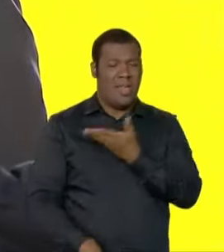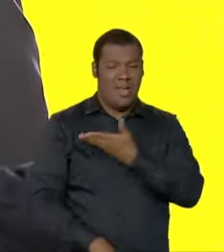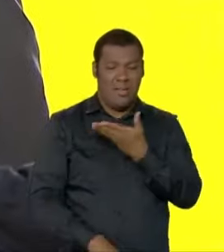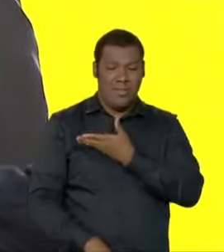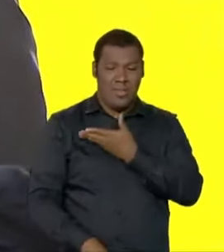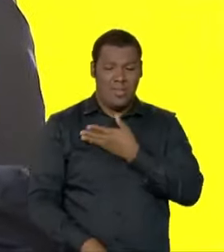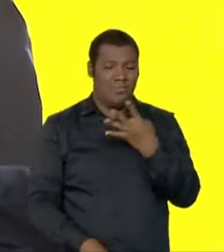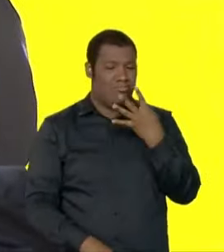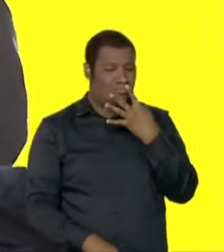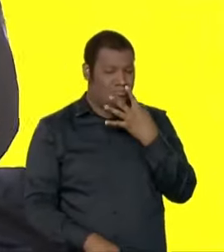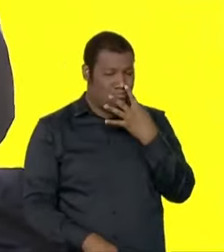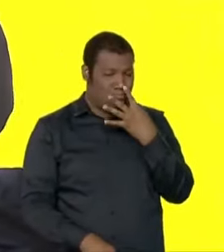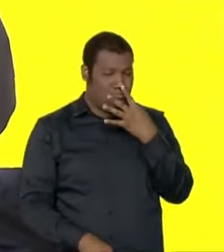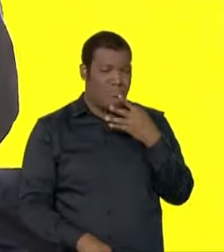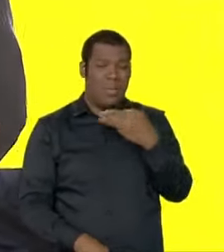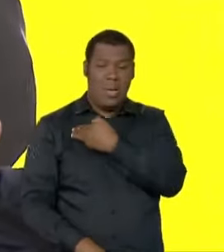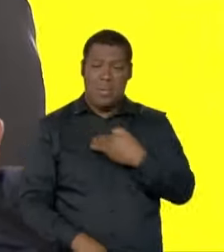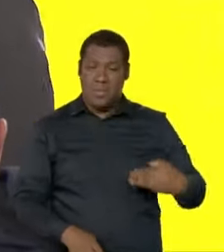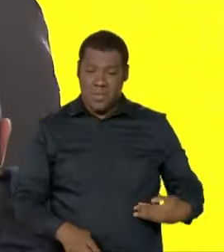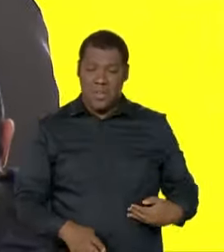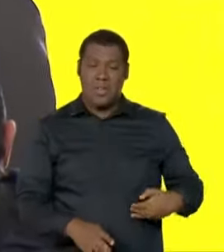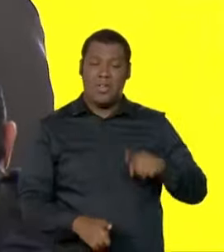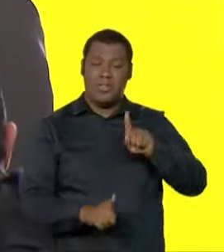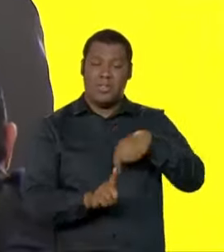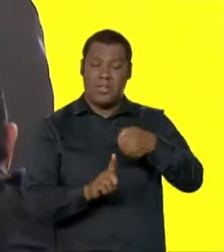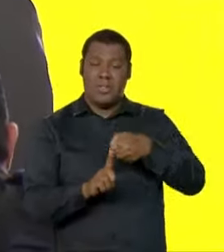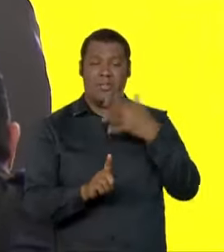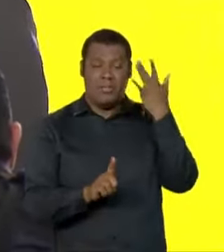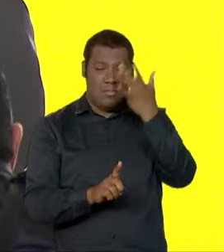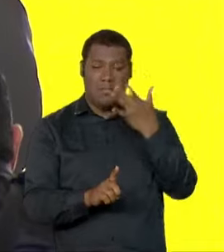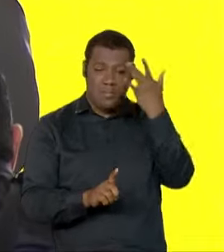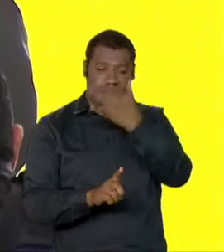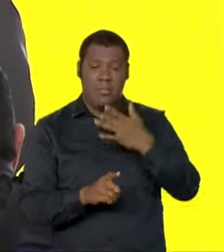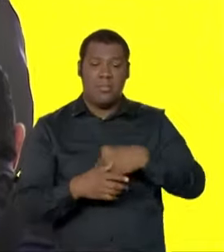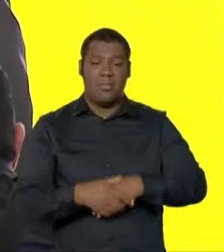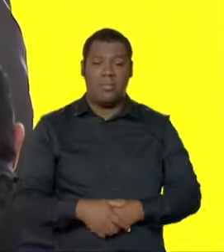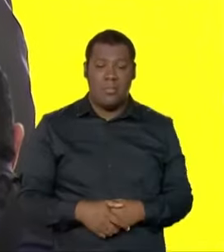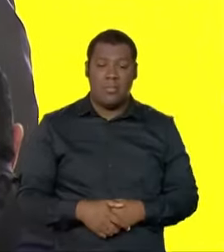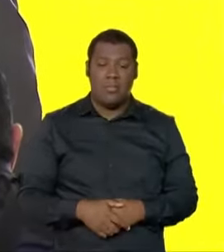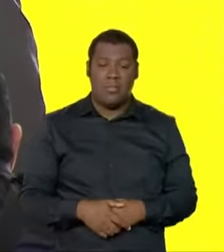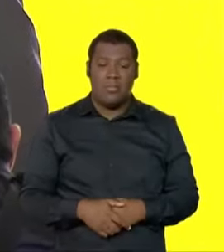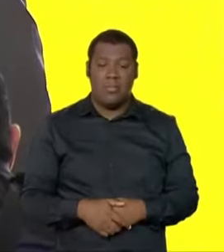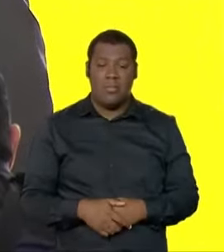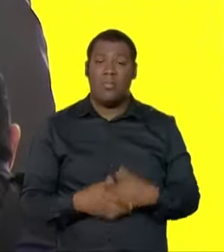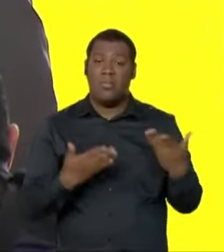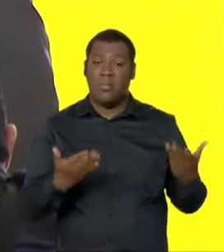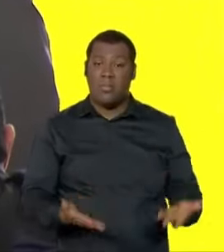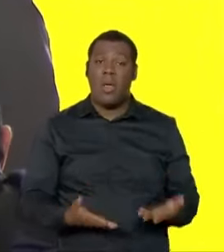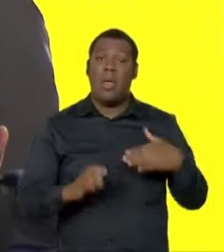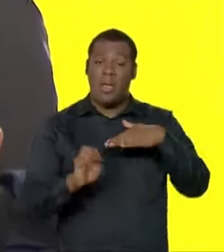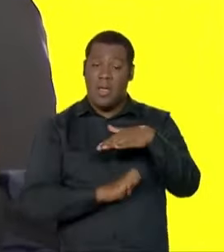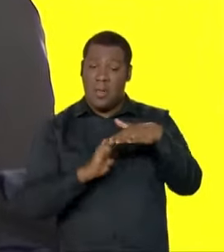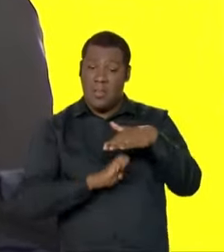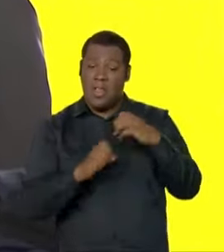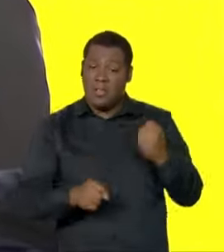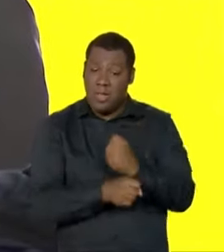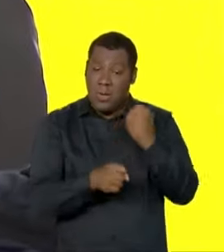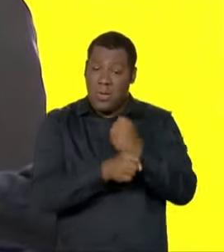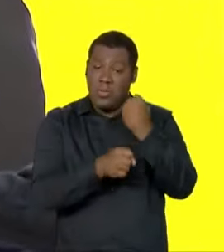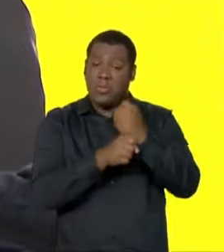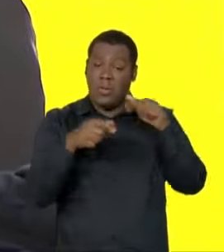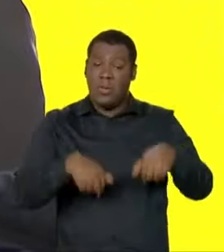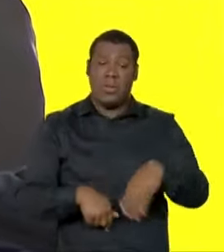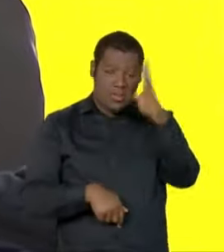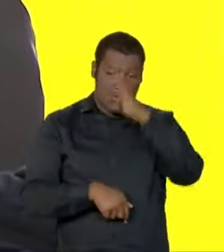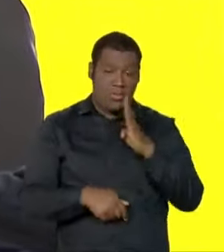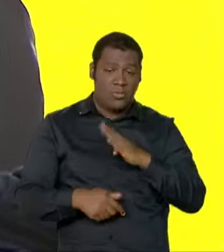muita admiração, o ministro Fernando Haddad. Bom, pessoal, estou falando em nome da indústria da construção, uma indústria muito importante para o Brasil.